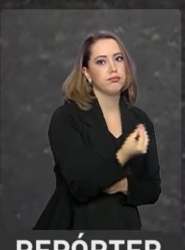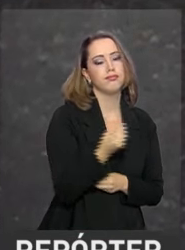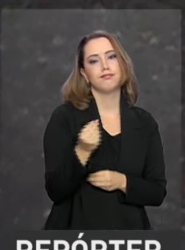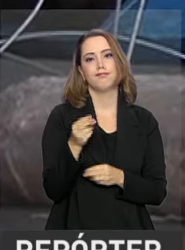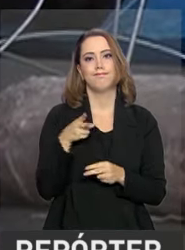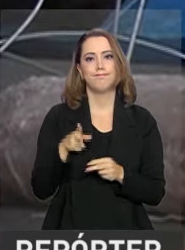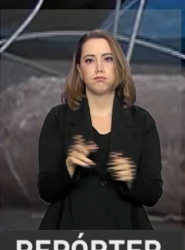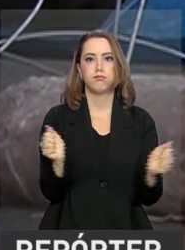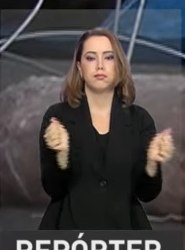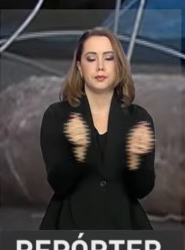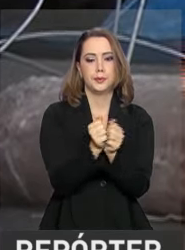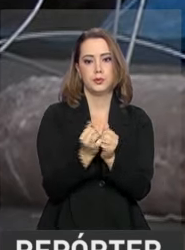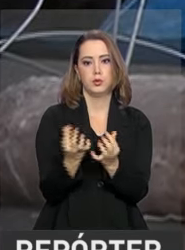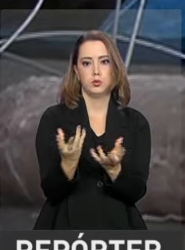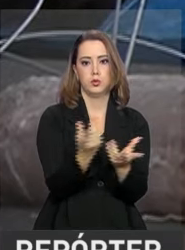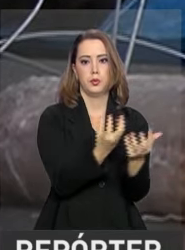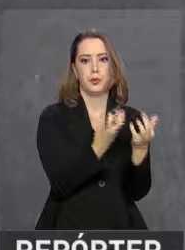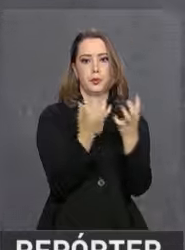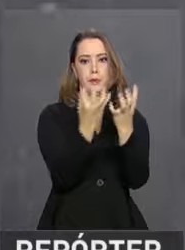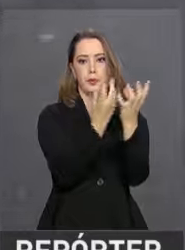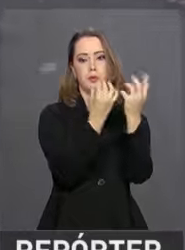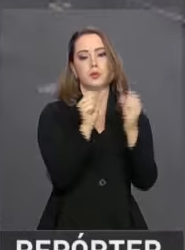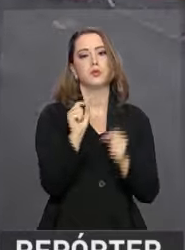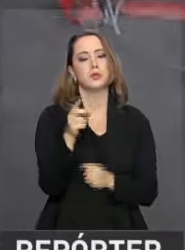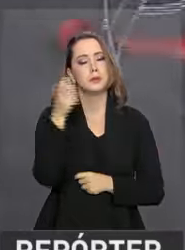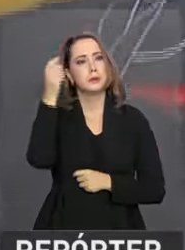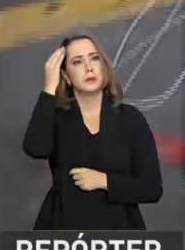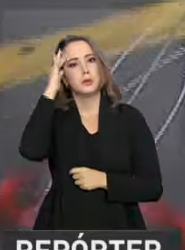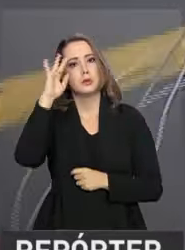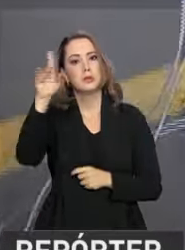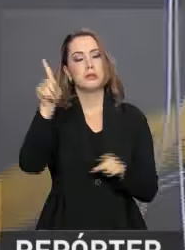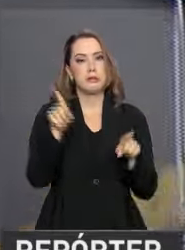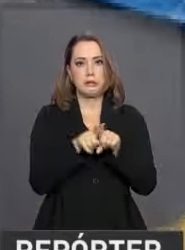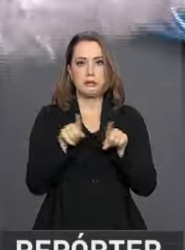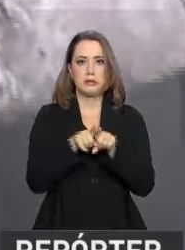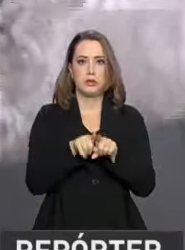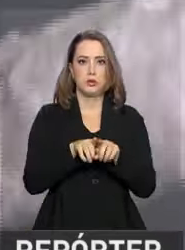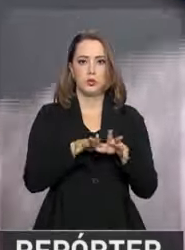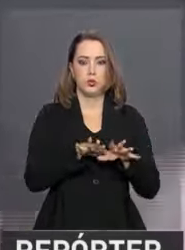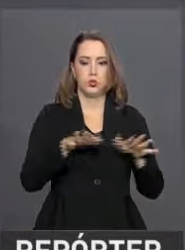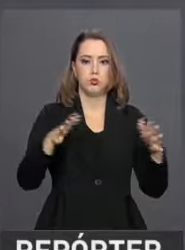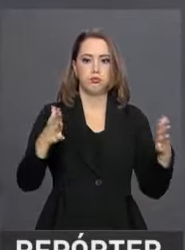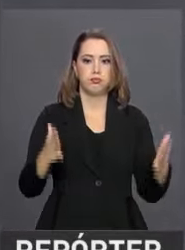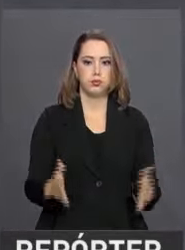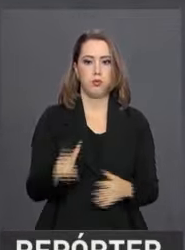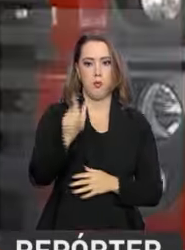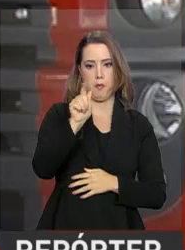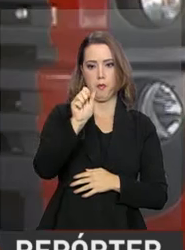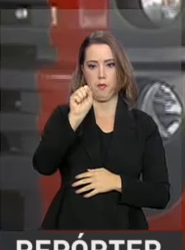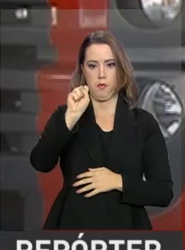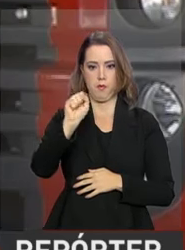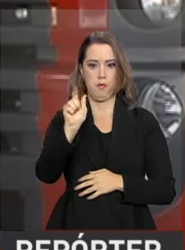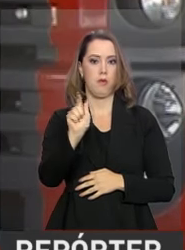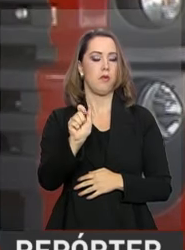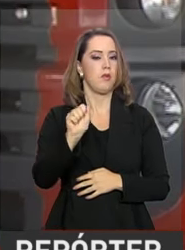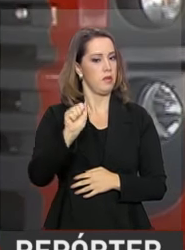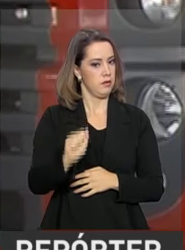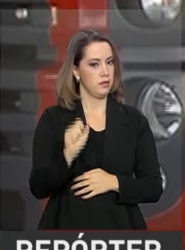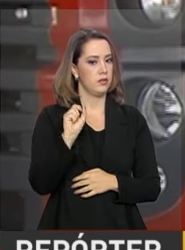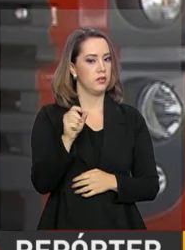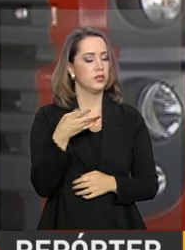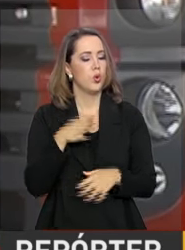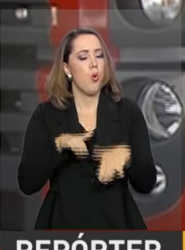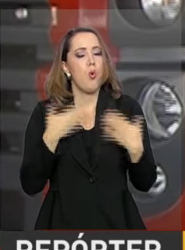sequência imaginar que alguns usam até botijão de gás para manter a chama acesa com o benefício para a sociedade